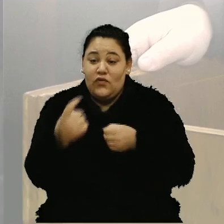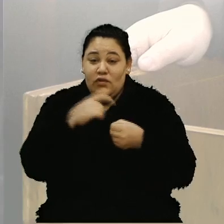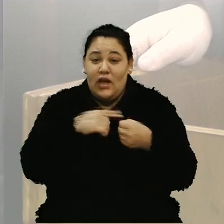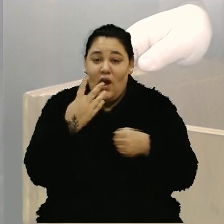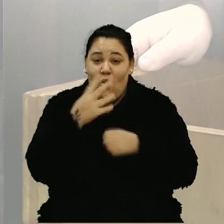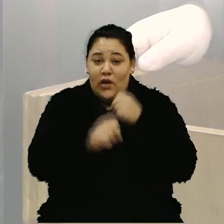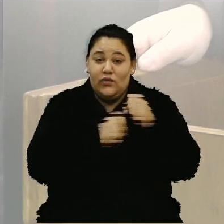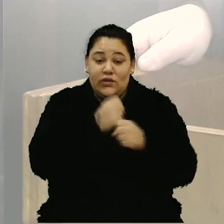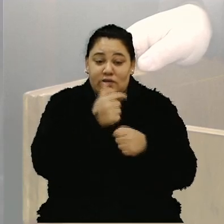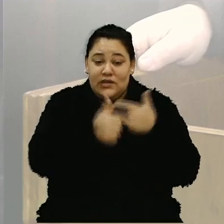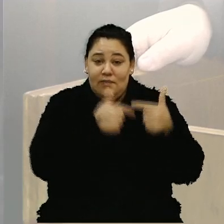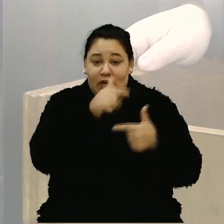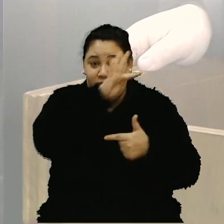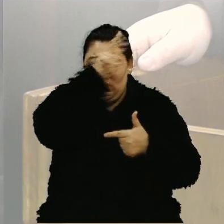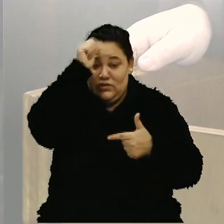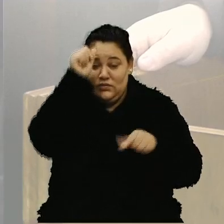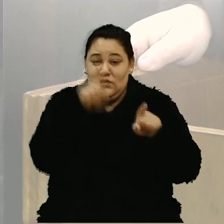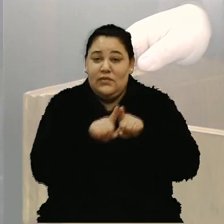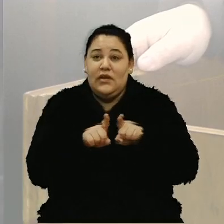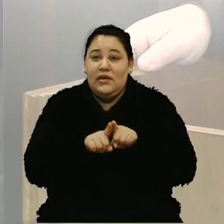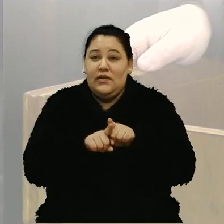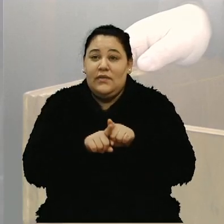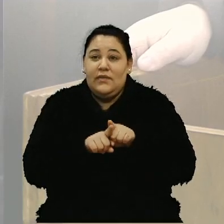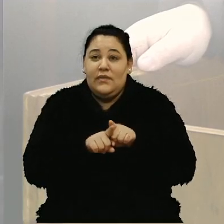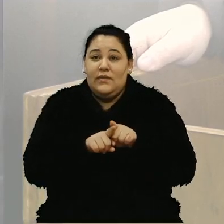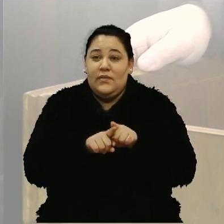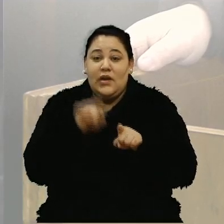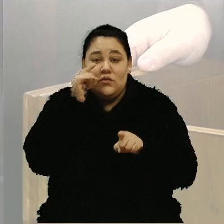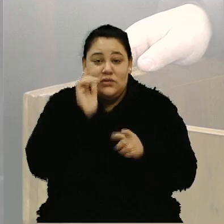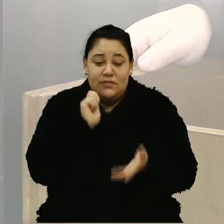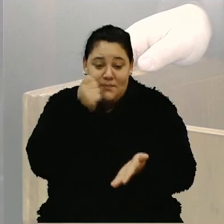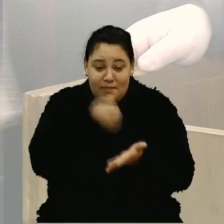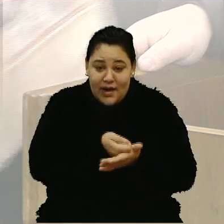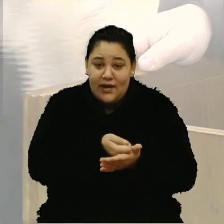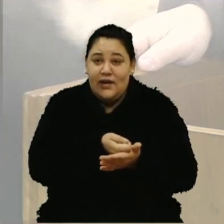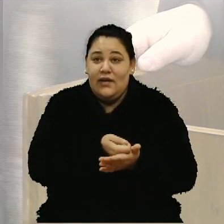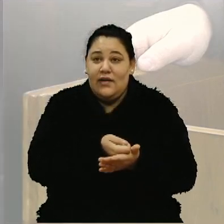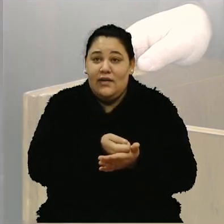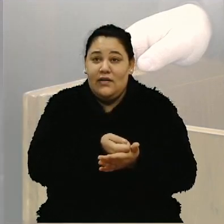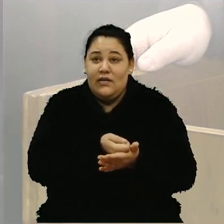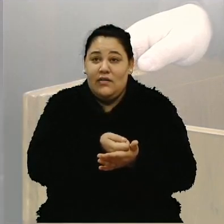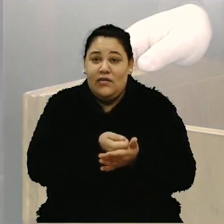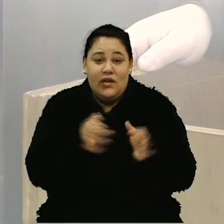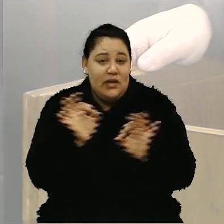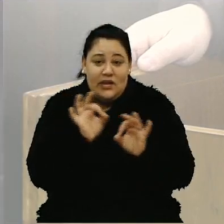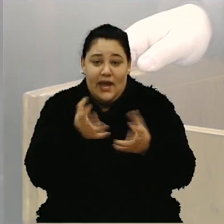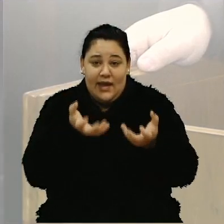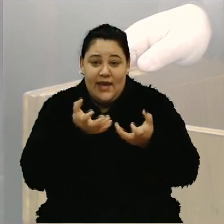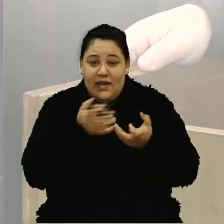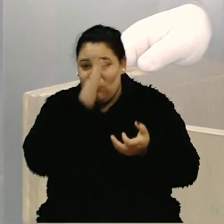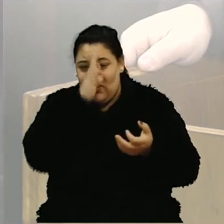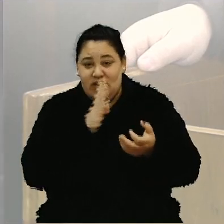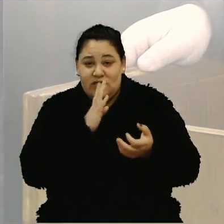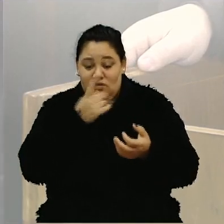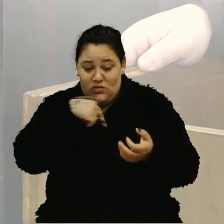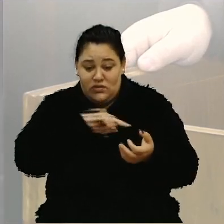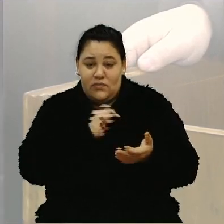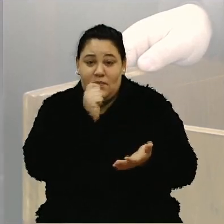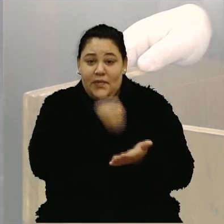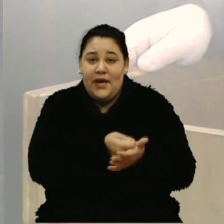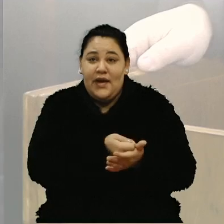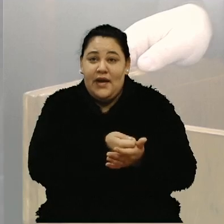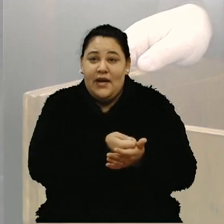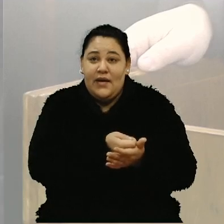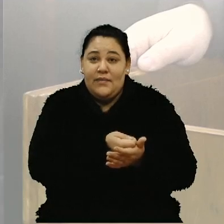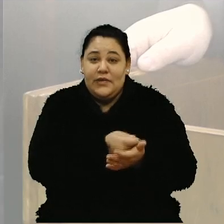para o município. Para que possa ser pago isso, tá? E ninguém quer nada de graça. Nós vamos pagar, mas que dê oferta